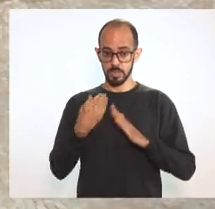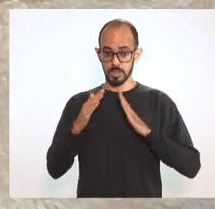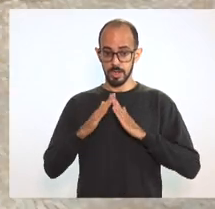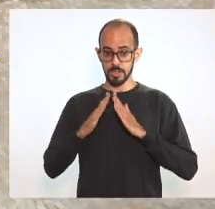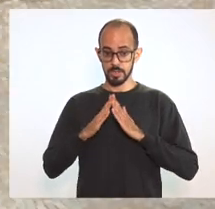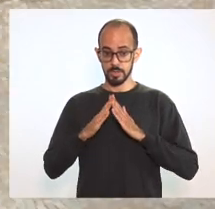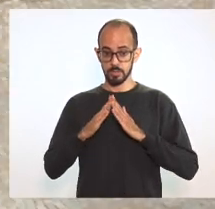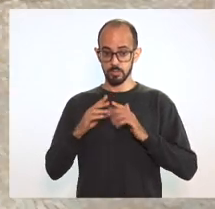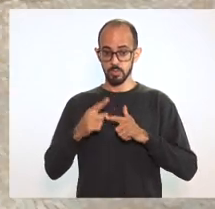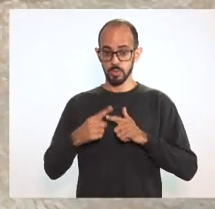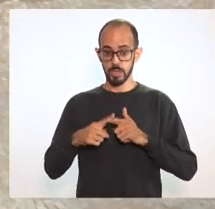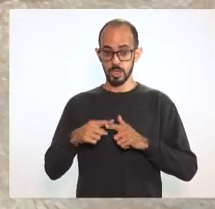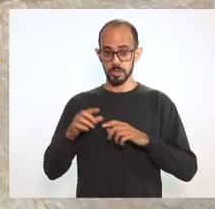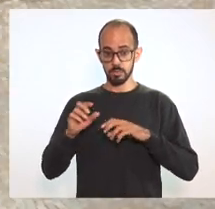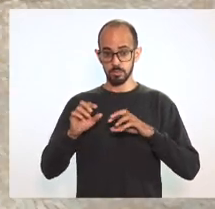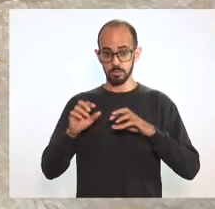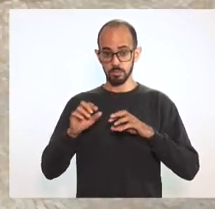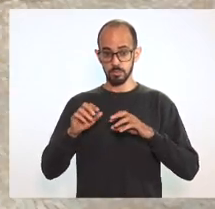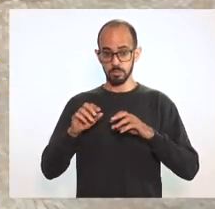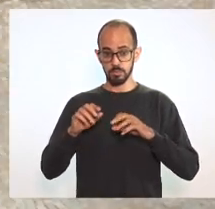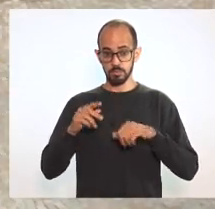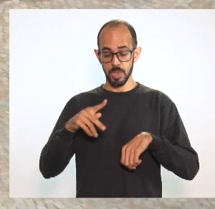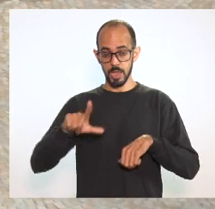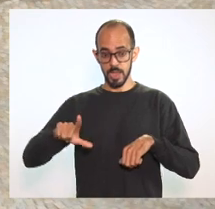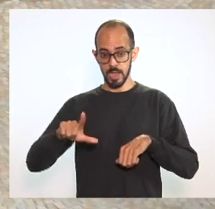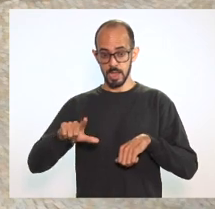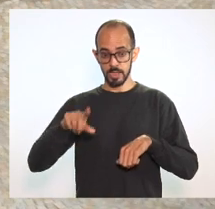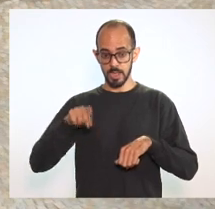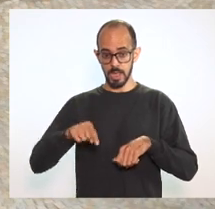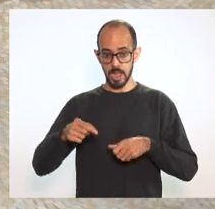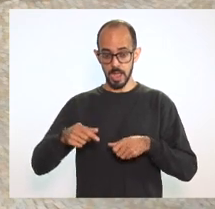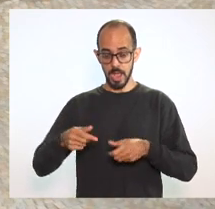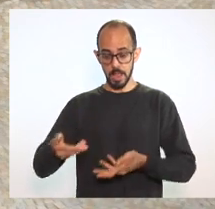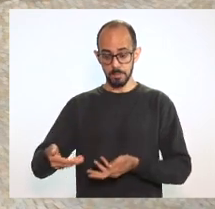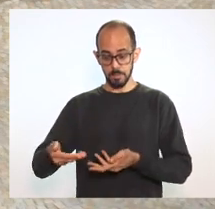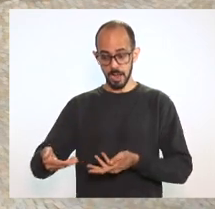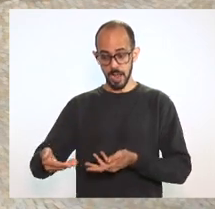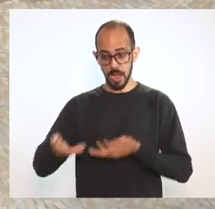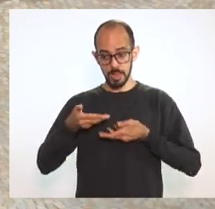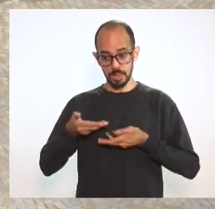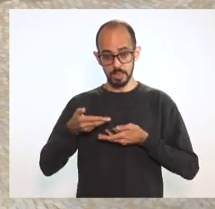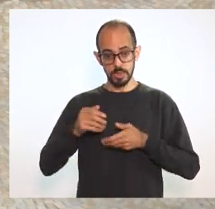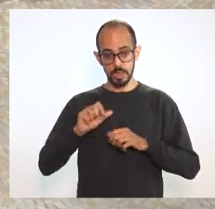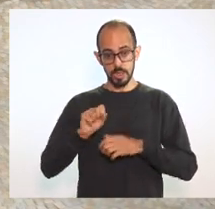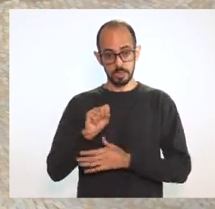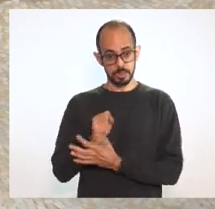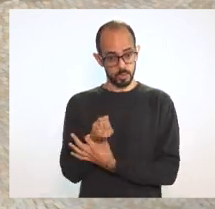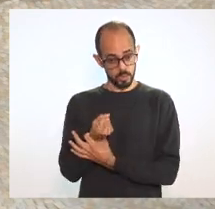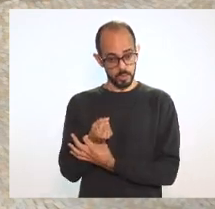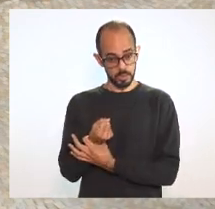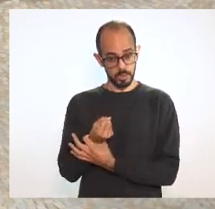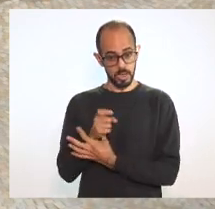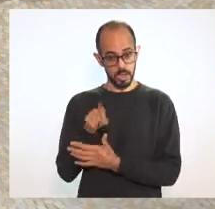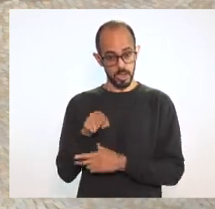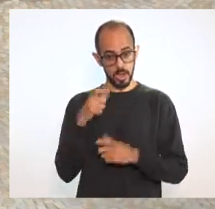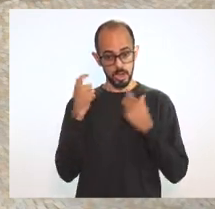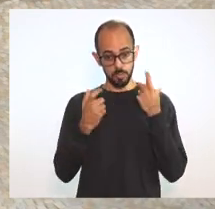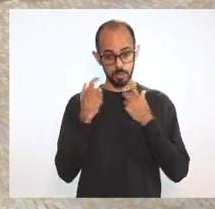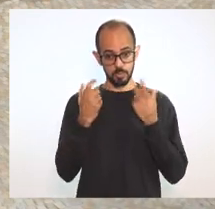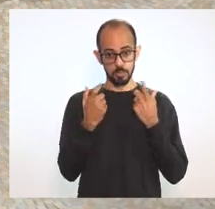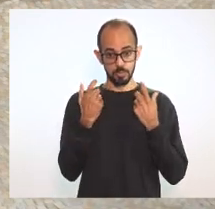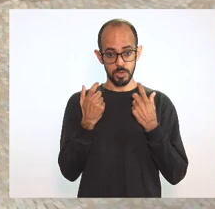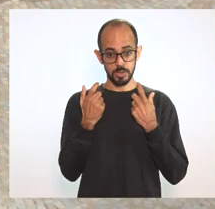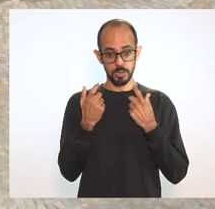da segurança. Pelo que entendi lá atrás, quando foi apresentado esse projeto, da preocupação de dar uma